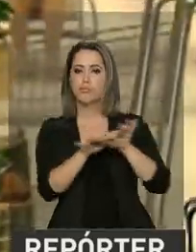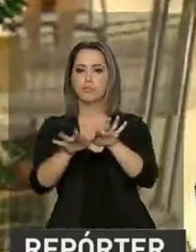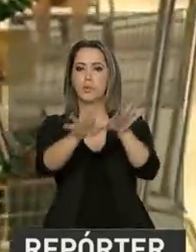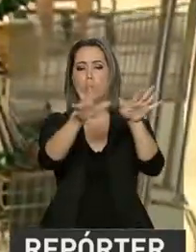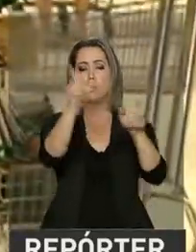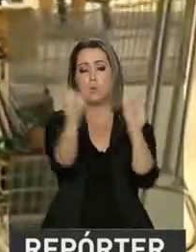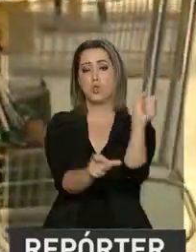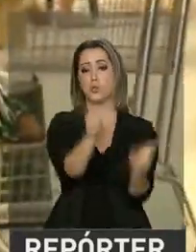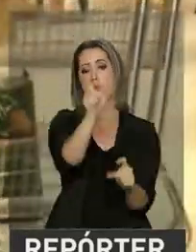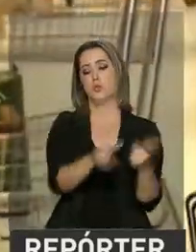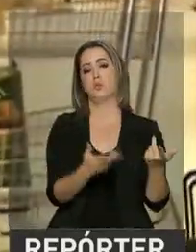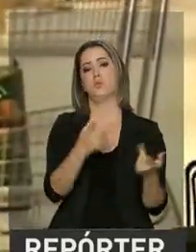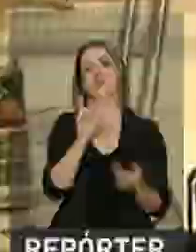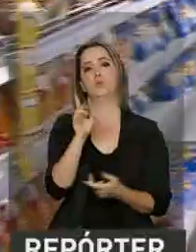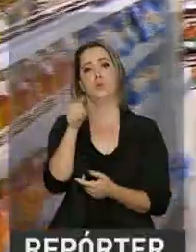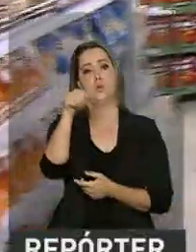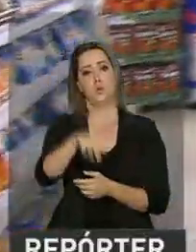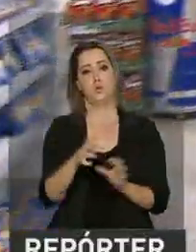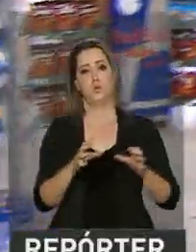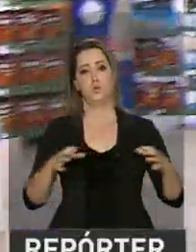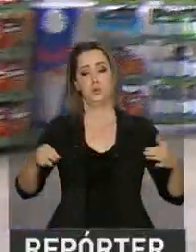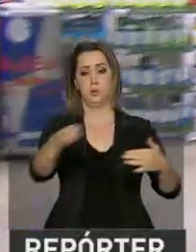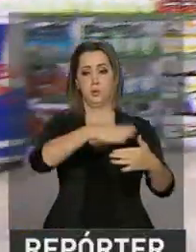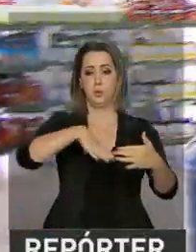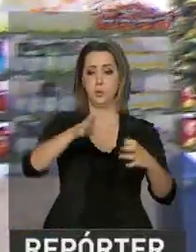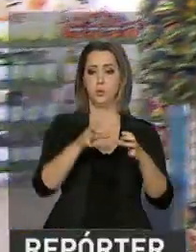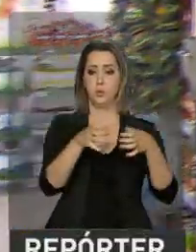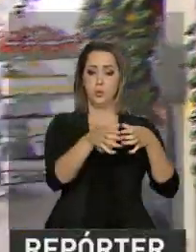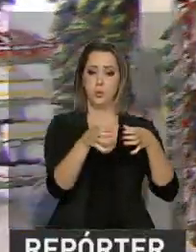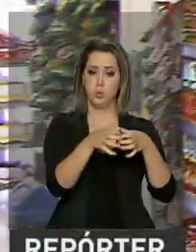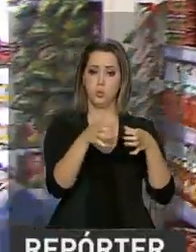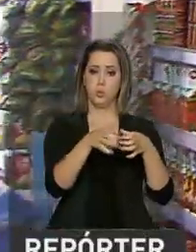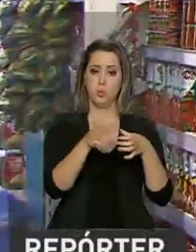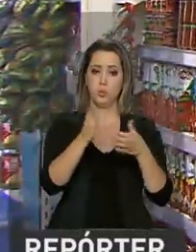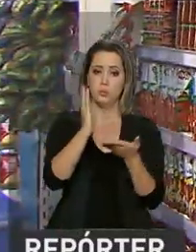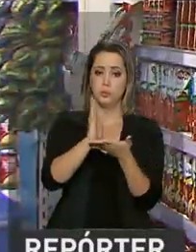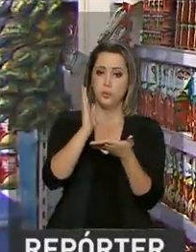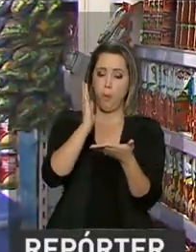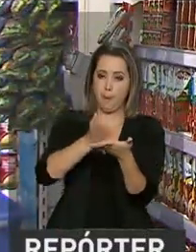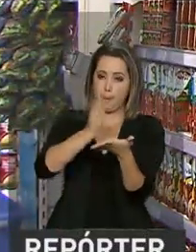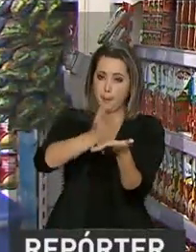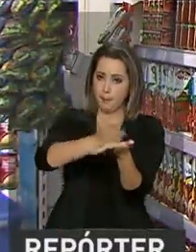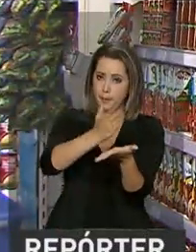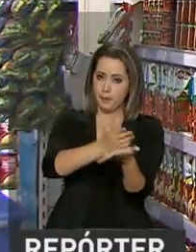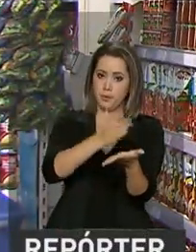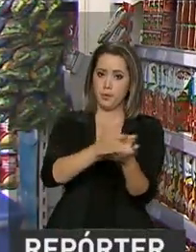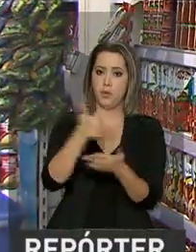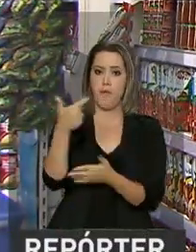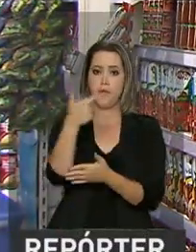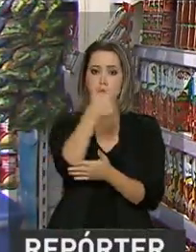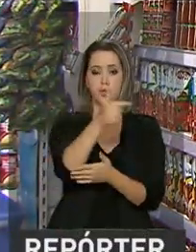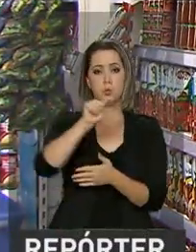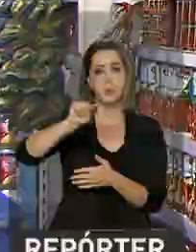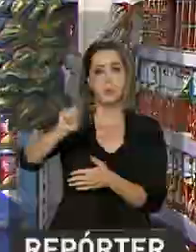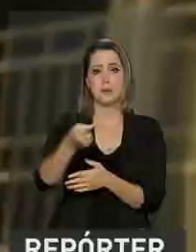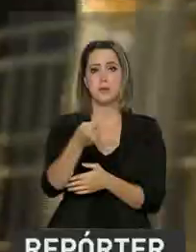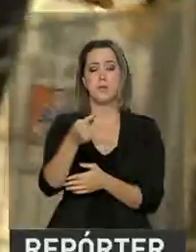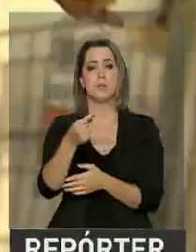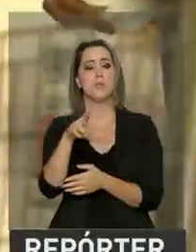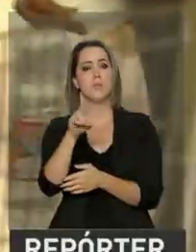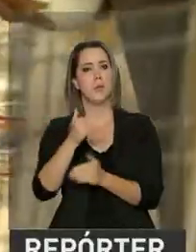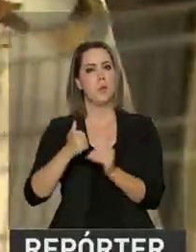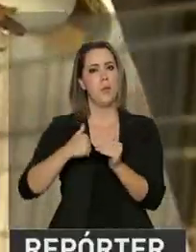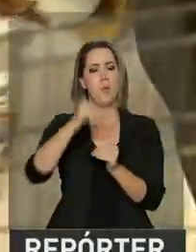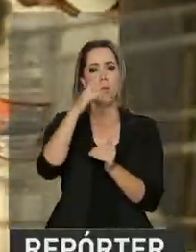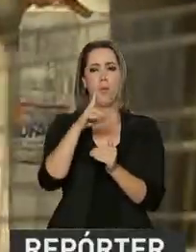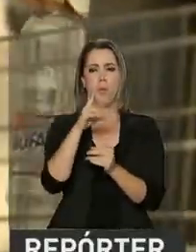pessoas. Apenas no caso deste lote de molho de tomate, foram 22 mil unidades do produto com pelos de roedor acima